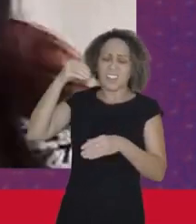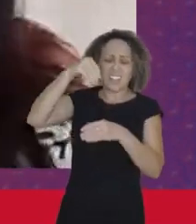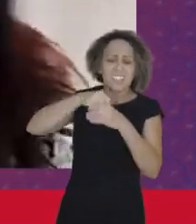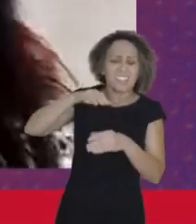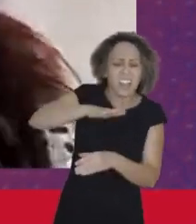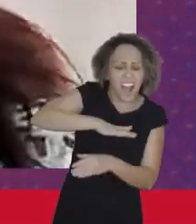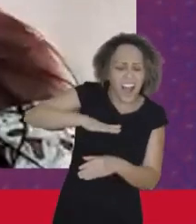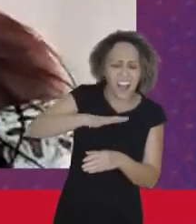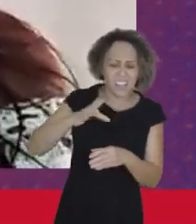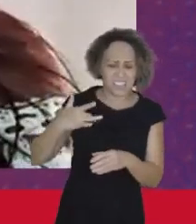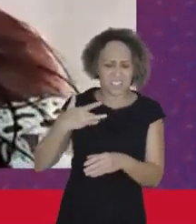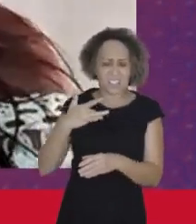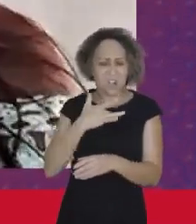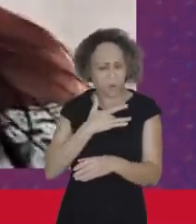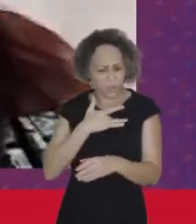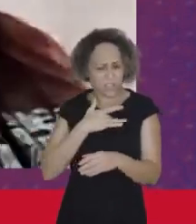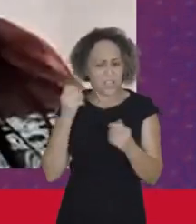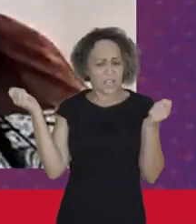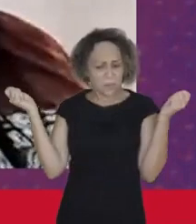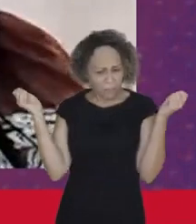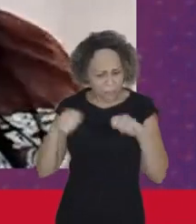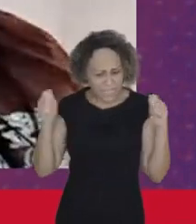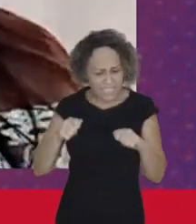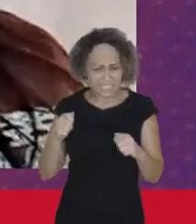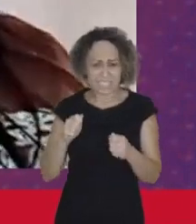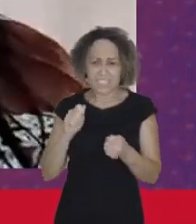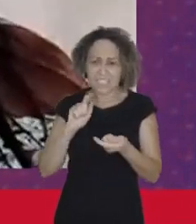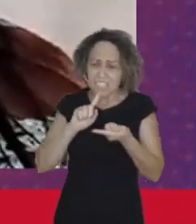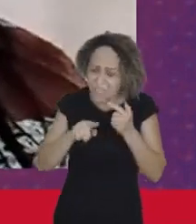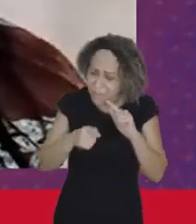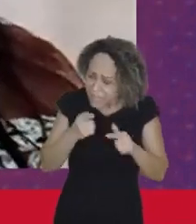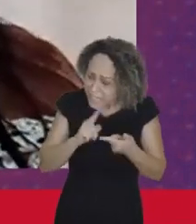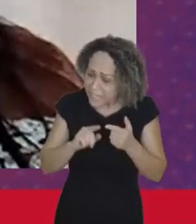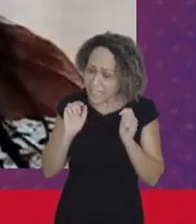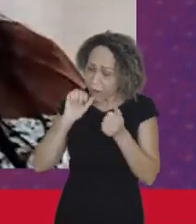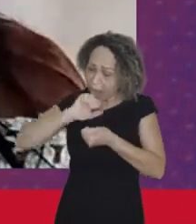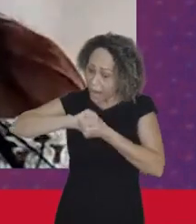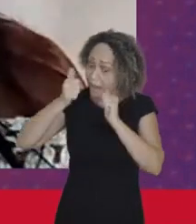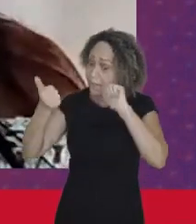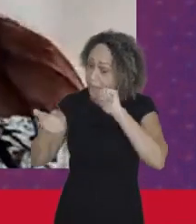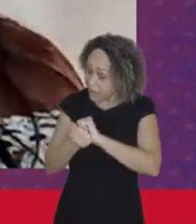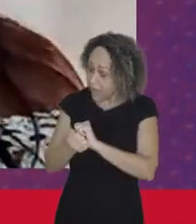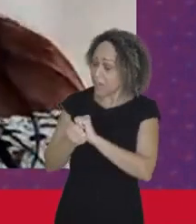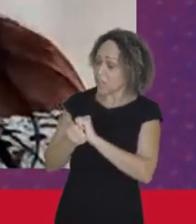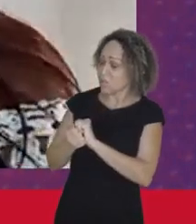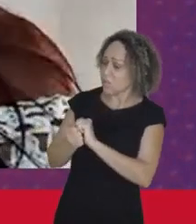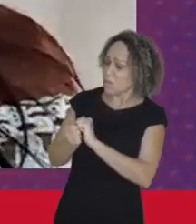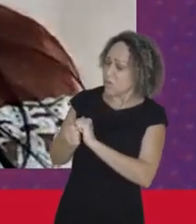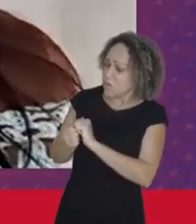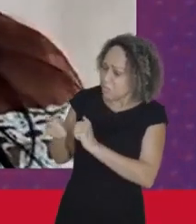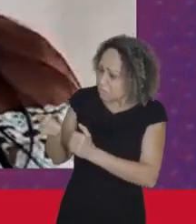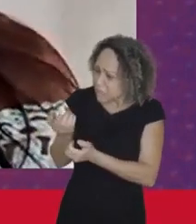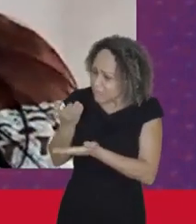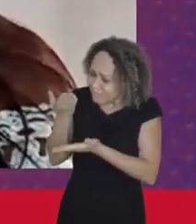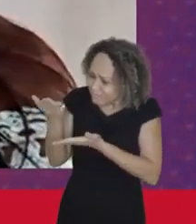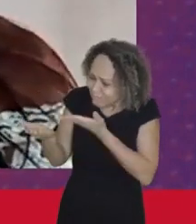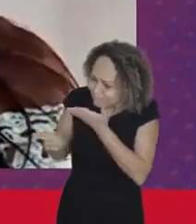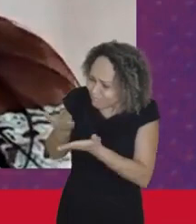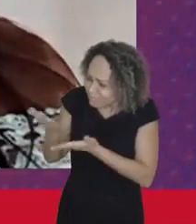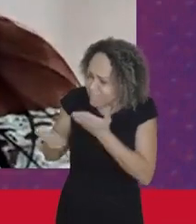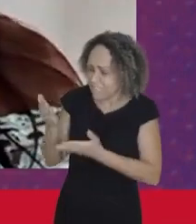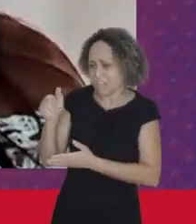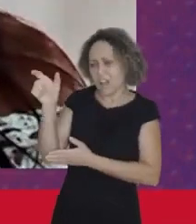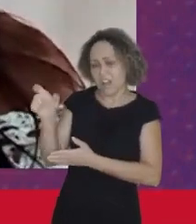deficiência, adaptado às suas condições. A tecnologia assistiva, ela está aí para isso, inclusive o decreto